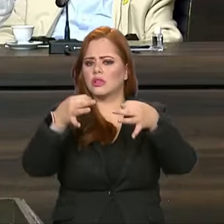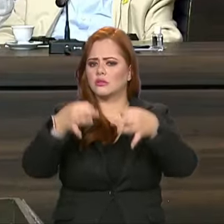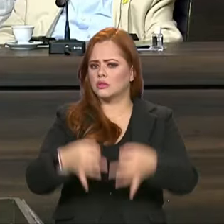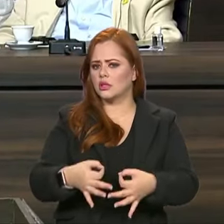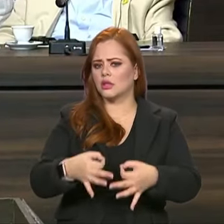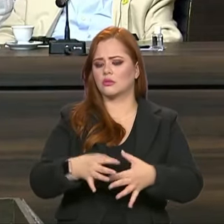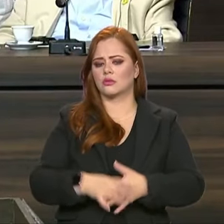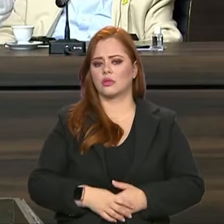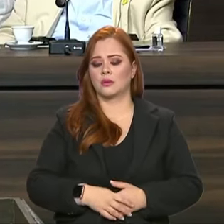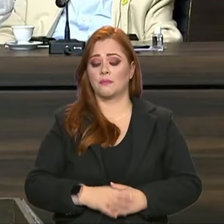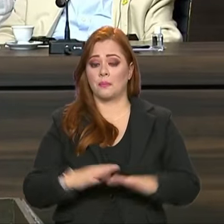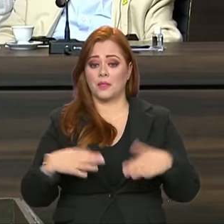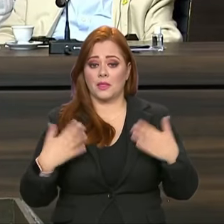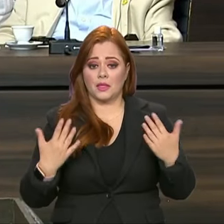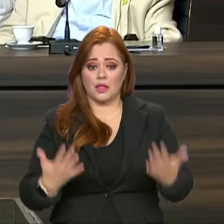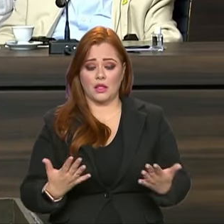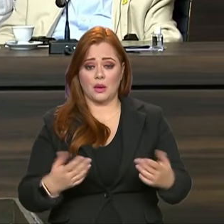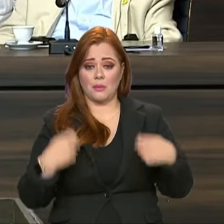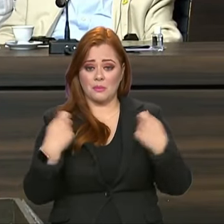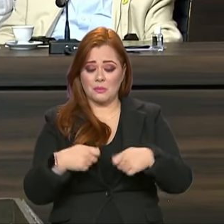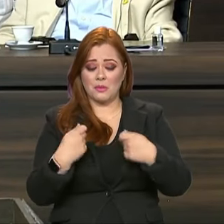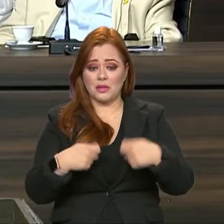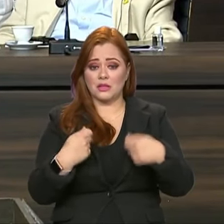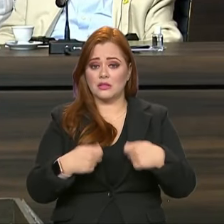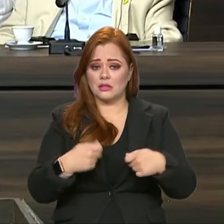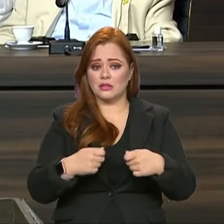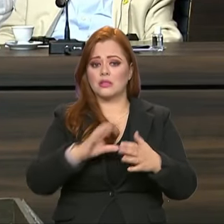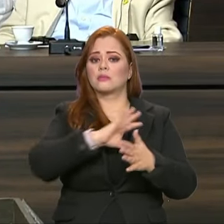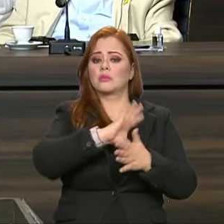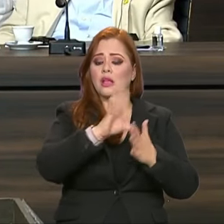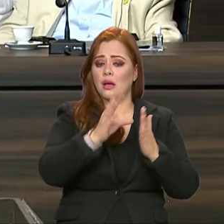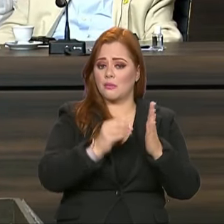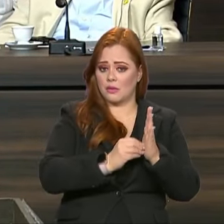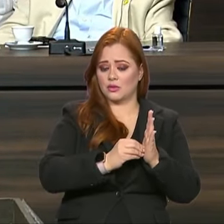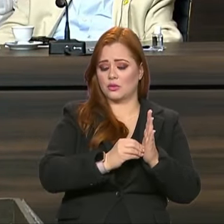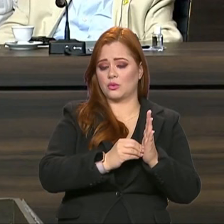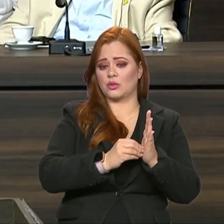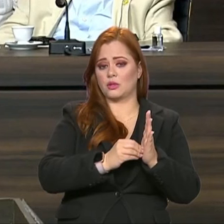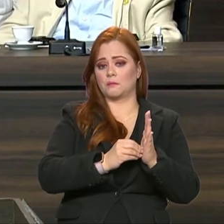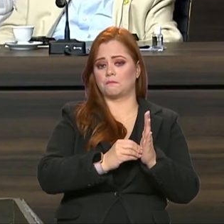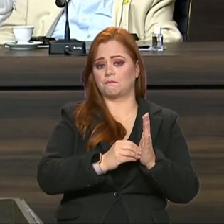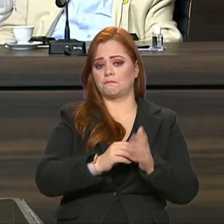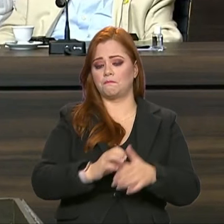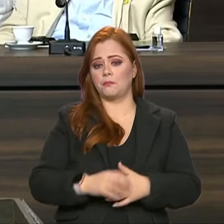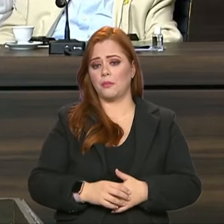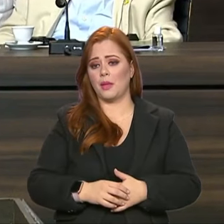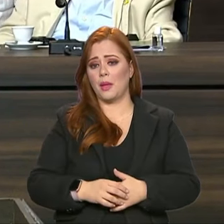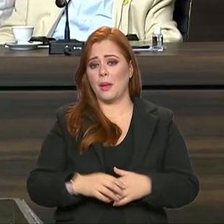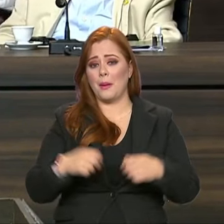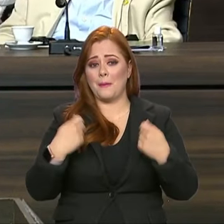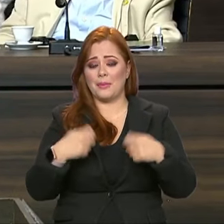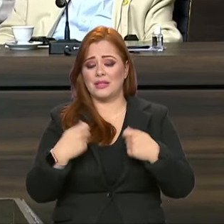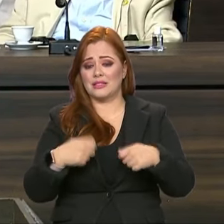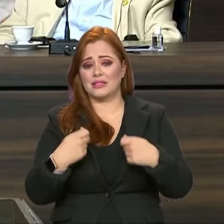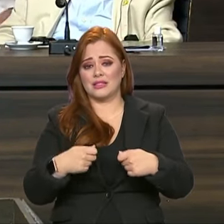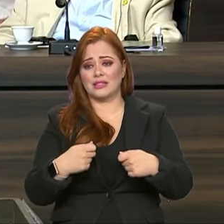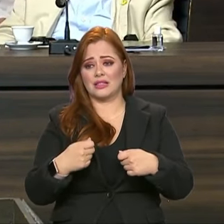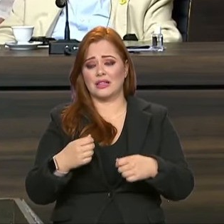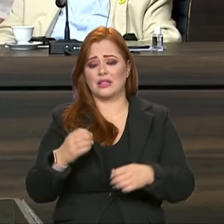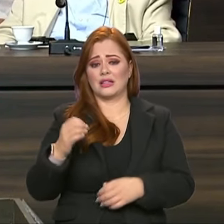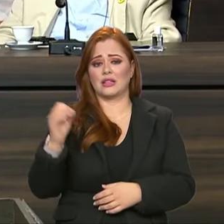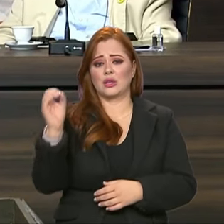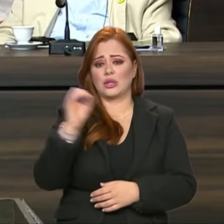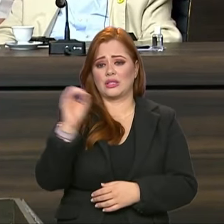reais. Então, precisamos que a Amazônia tenha fome zero, que haja